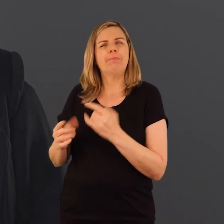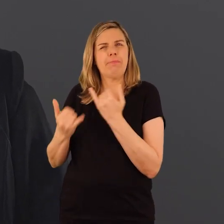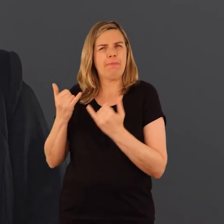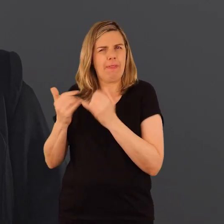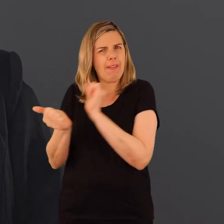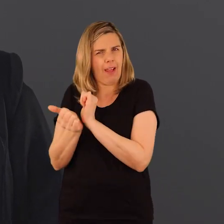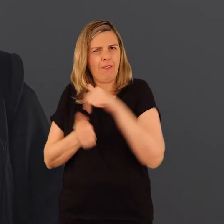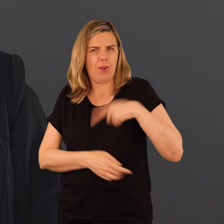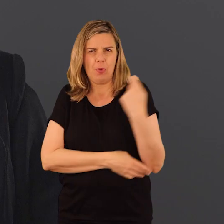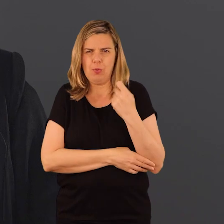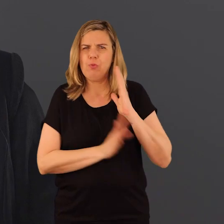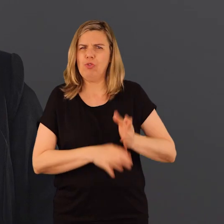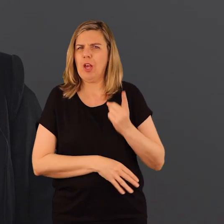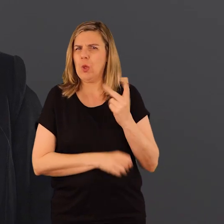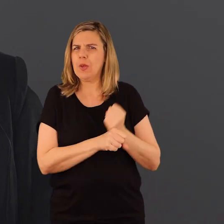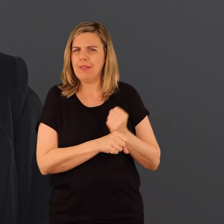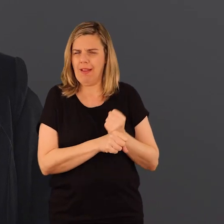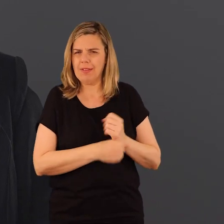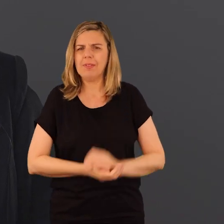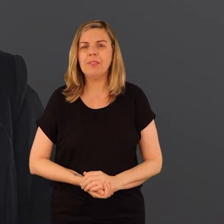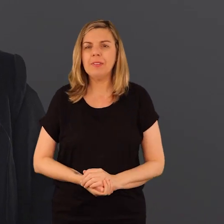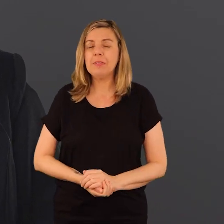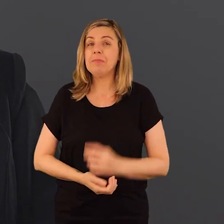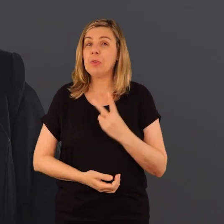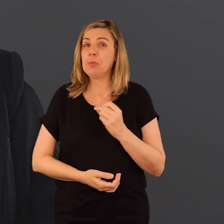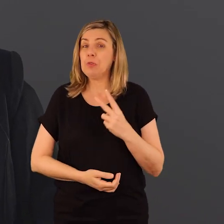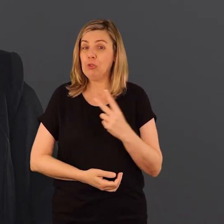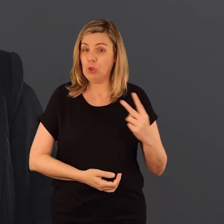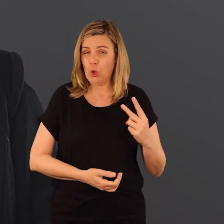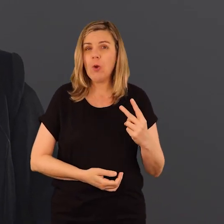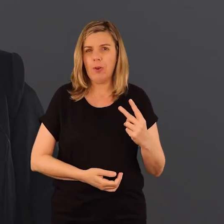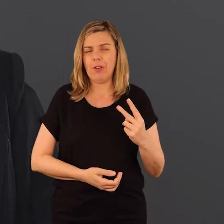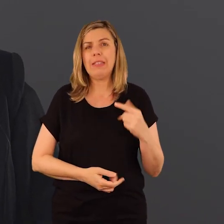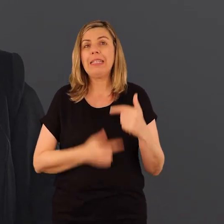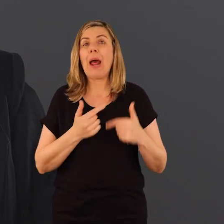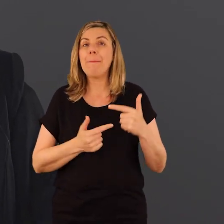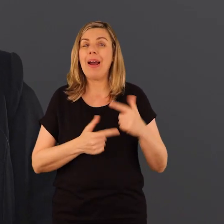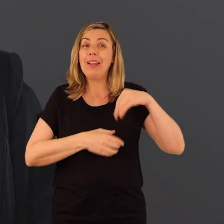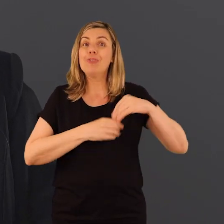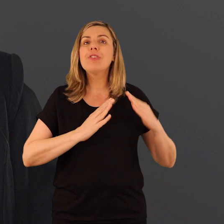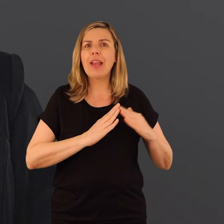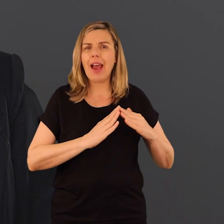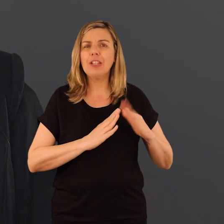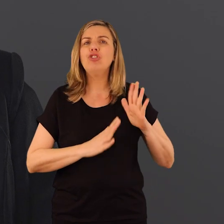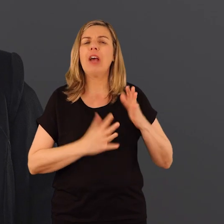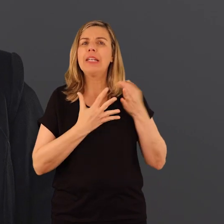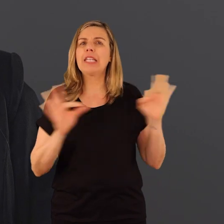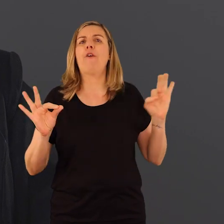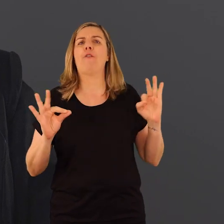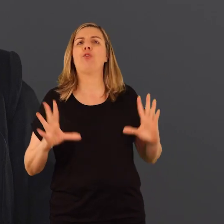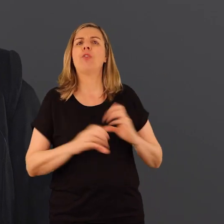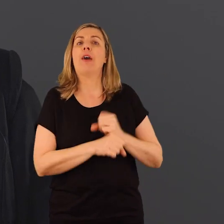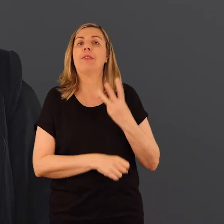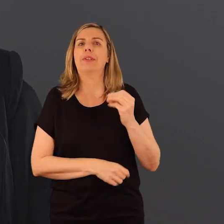Sul há 12 anos. Tem olhos e cabelos 2022, claros. Só do trabalho doméstico foram resgatados